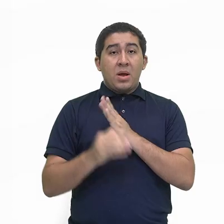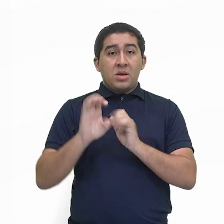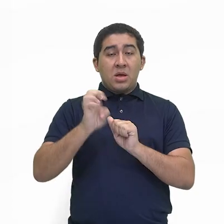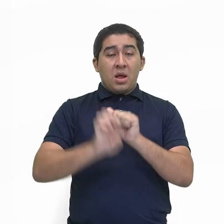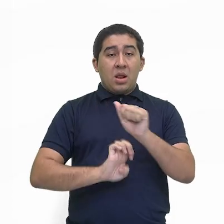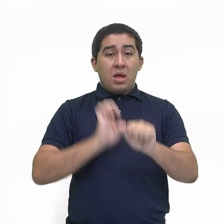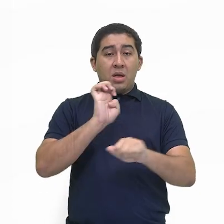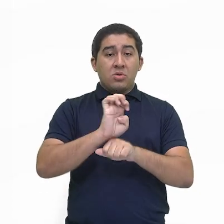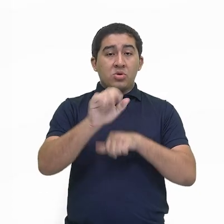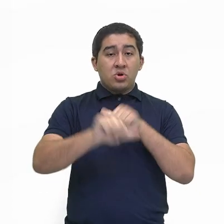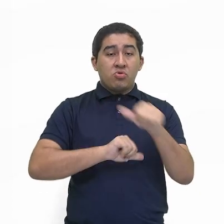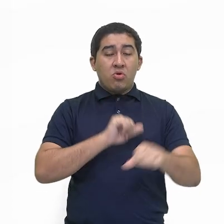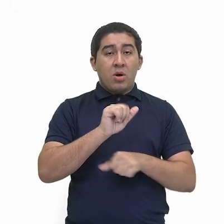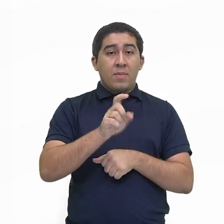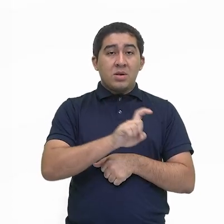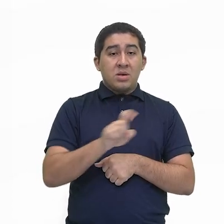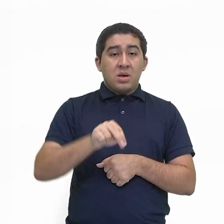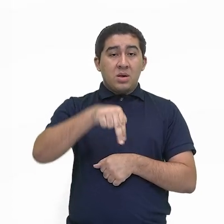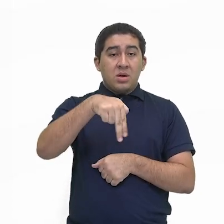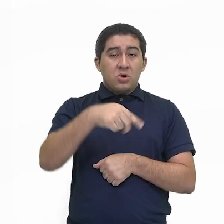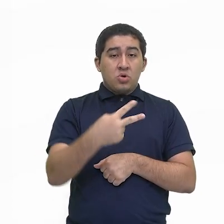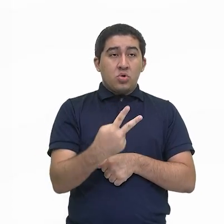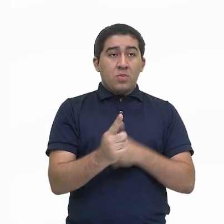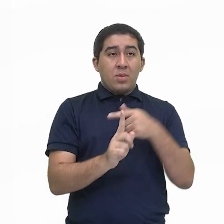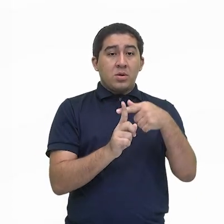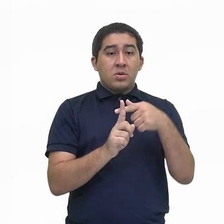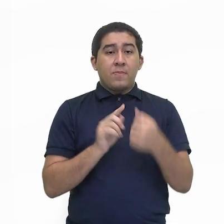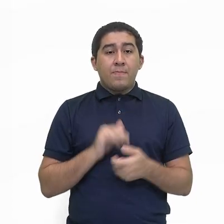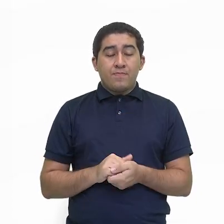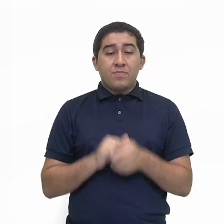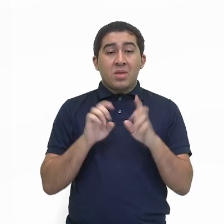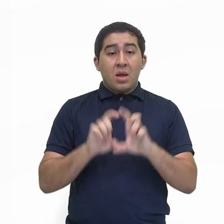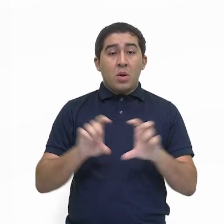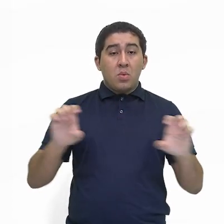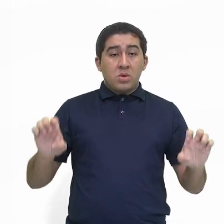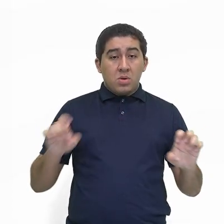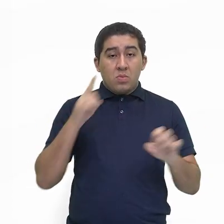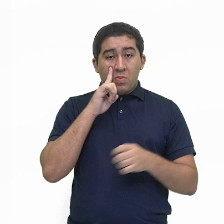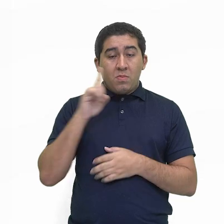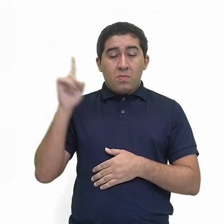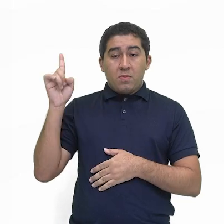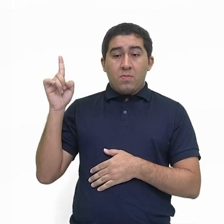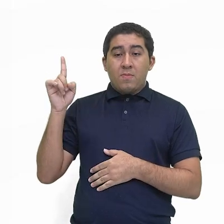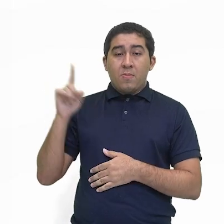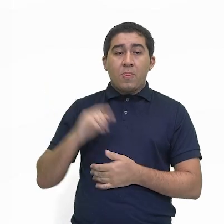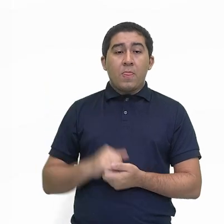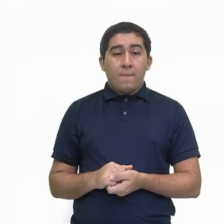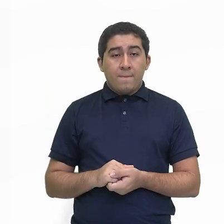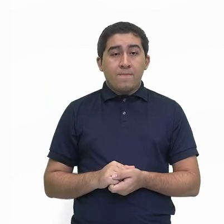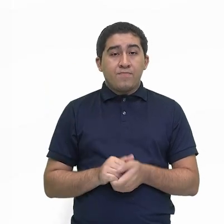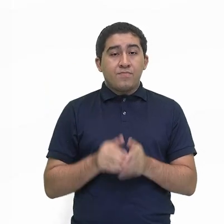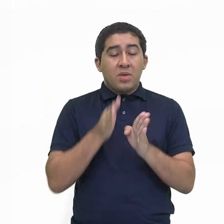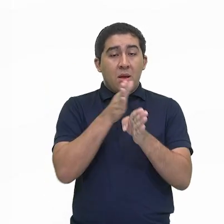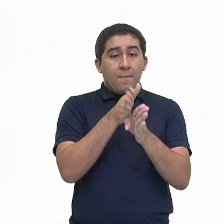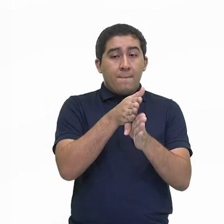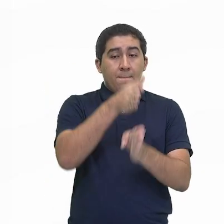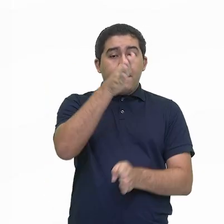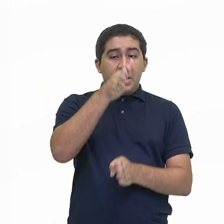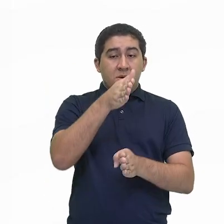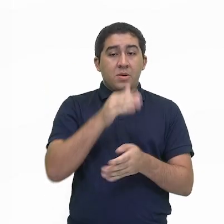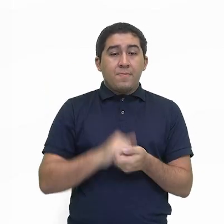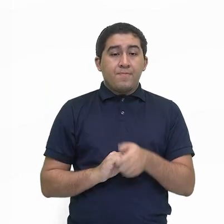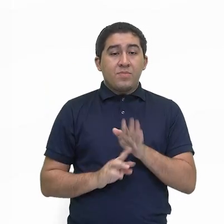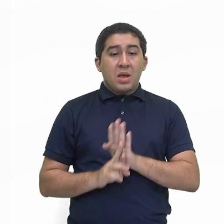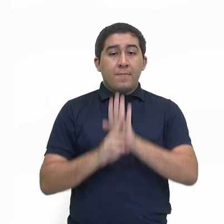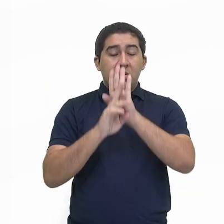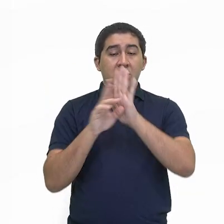né, e vira zinco 2+. A equação geral é essa que você vê, e essa barrinha, tá, que tem a representação que está